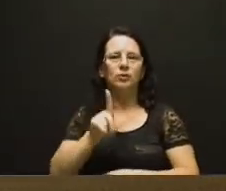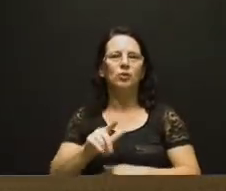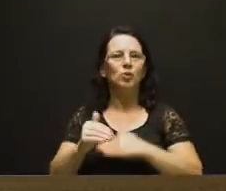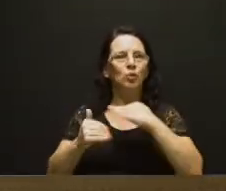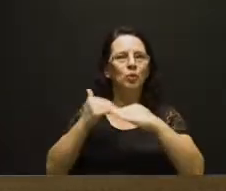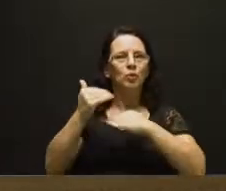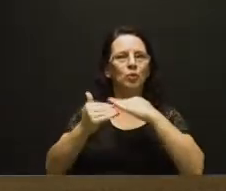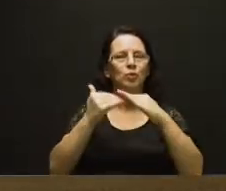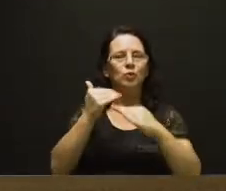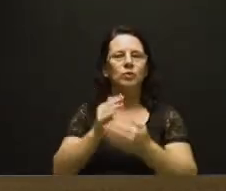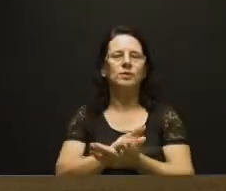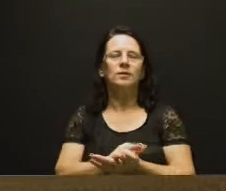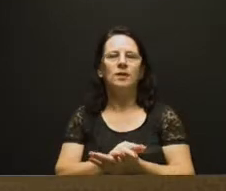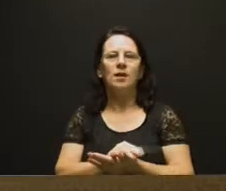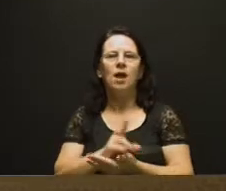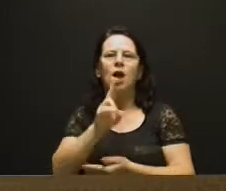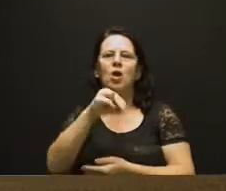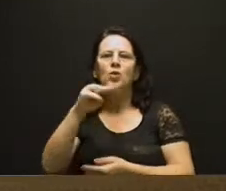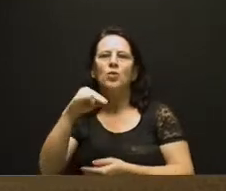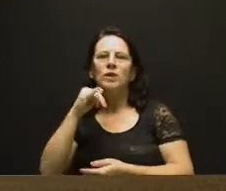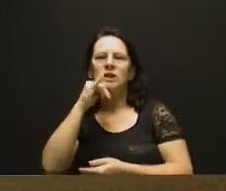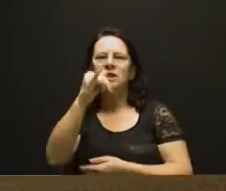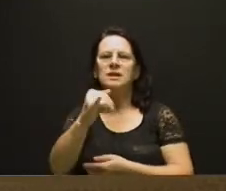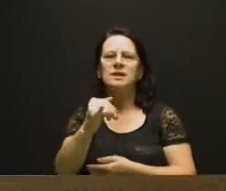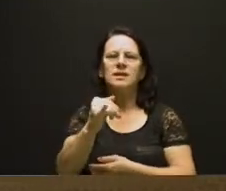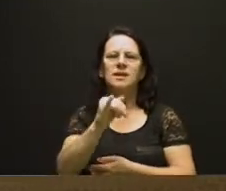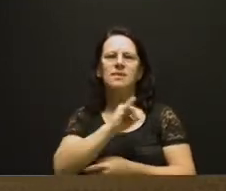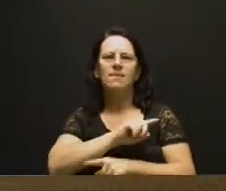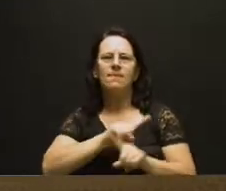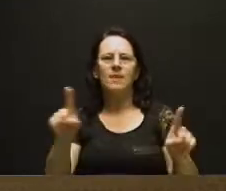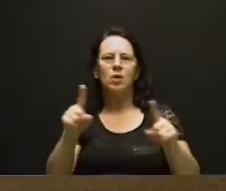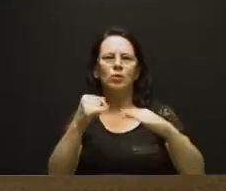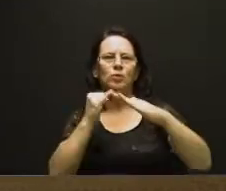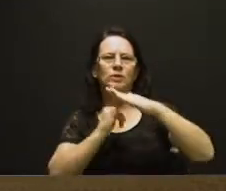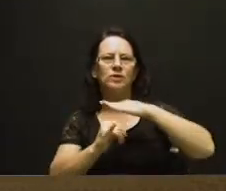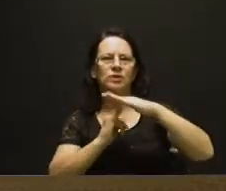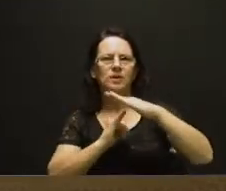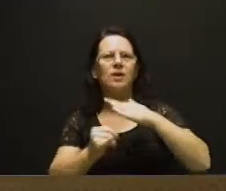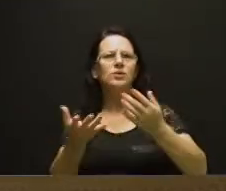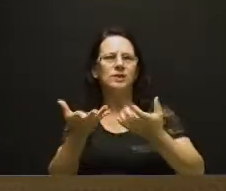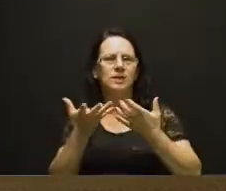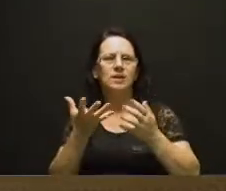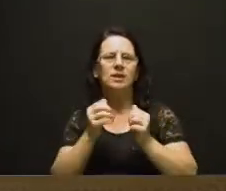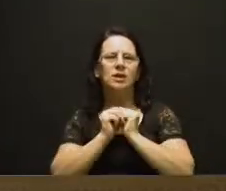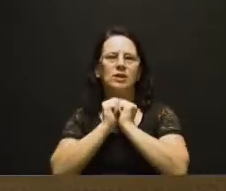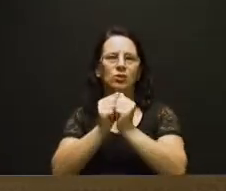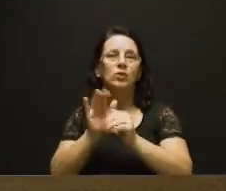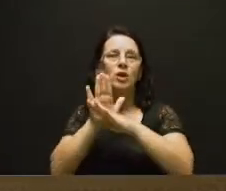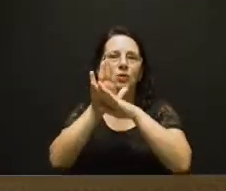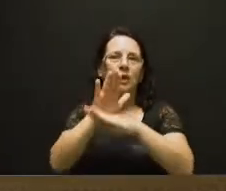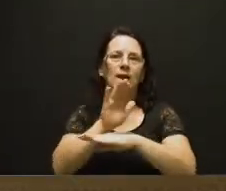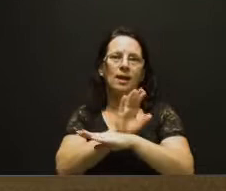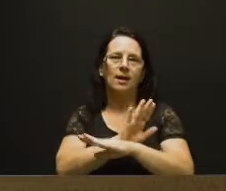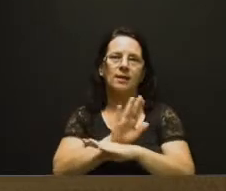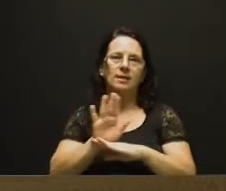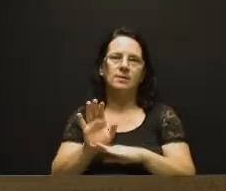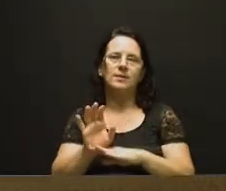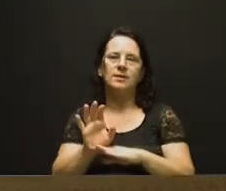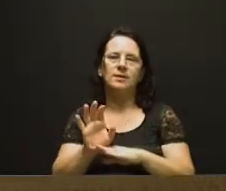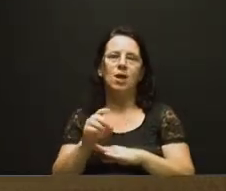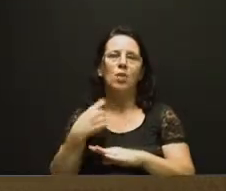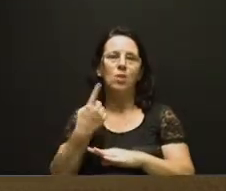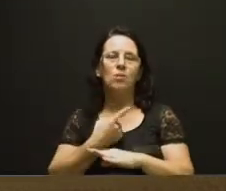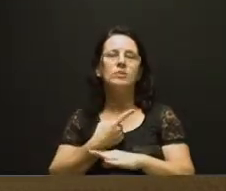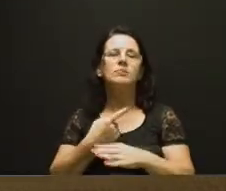nunca disse não pra nenhuma atividade que exerce efetivamente discutir essa causa mas nos dias de hoje nós temos que nos policiar